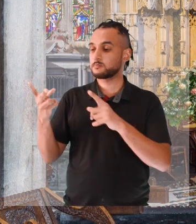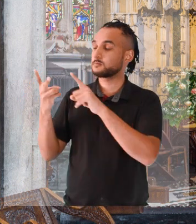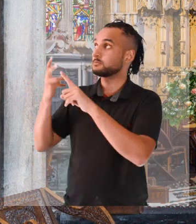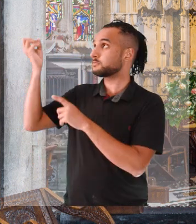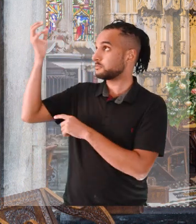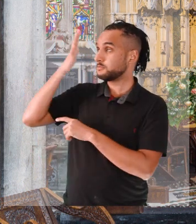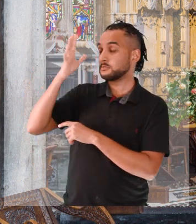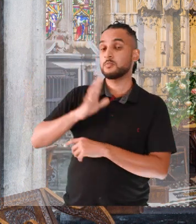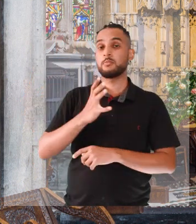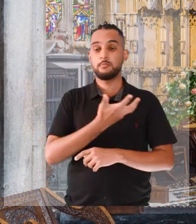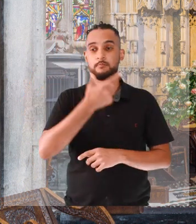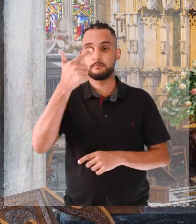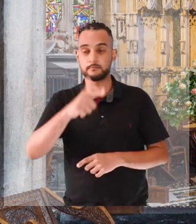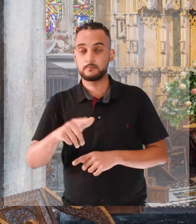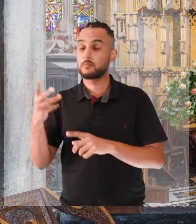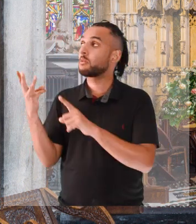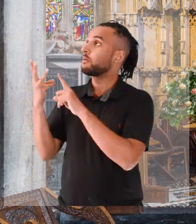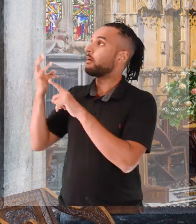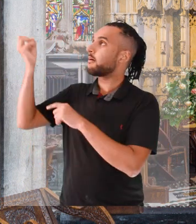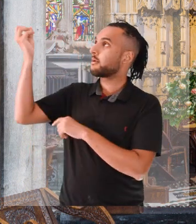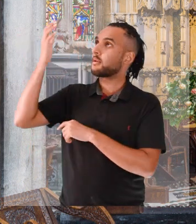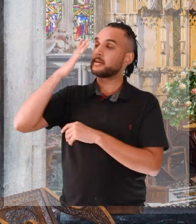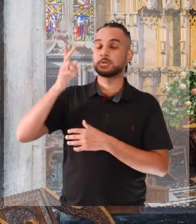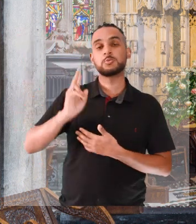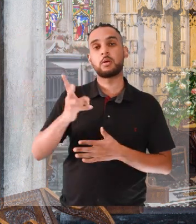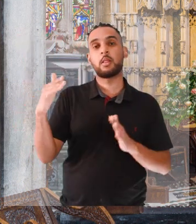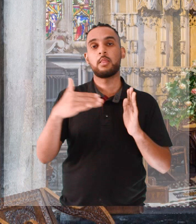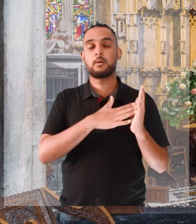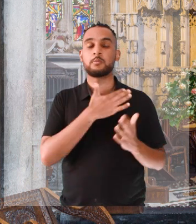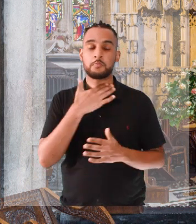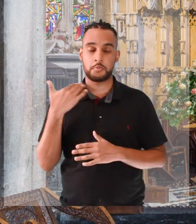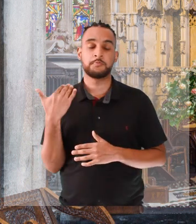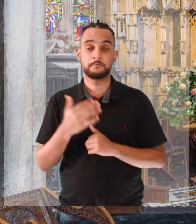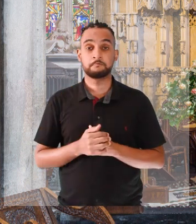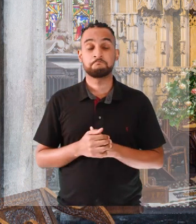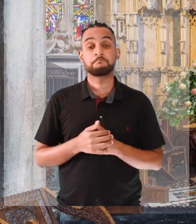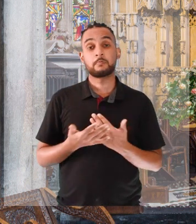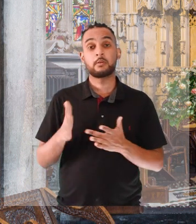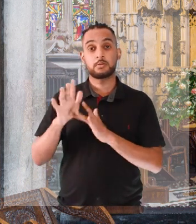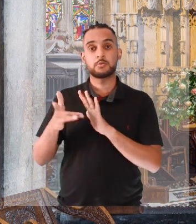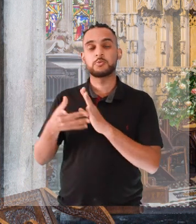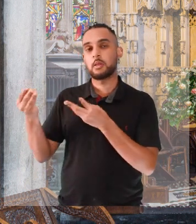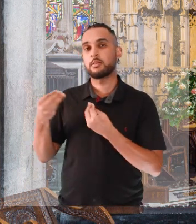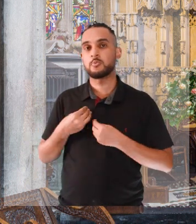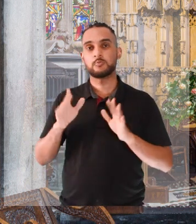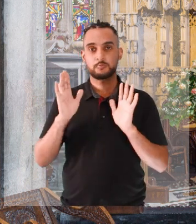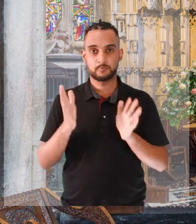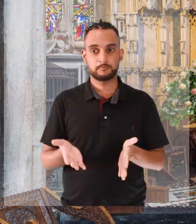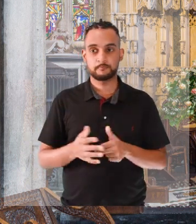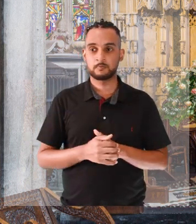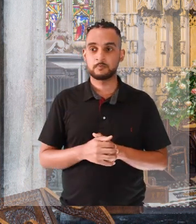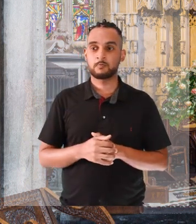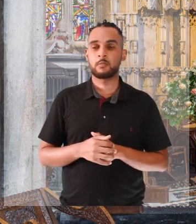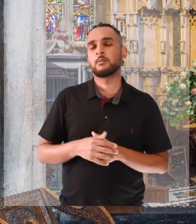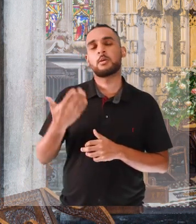de renovamento espiritual, graças de segunda conversão, graça de perseverança final.